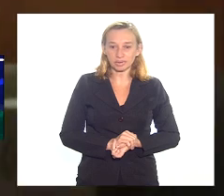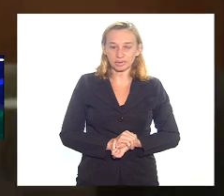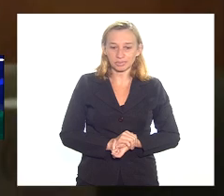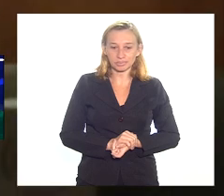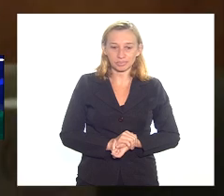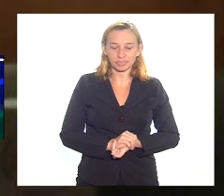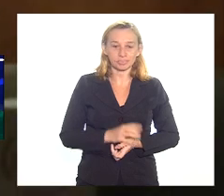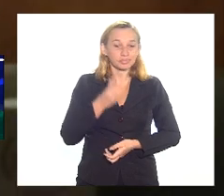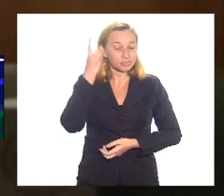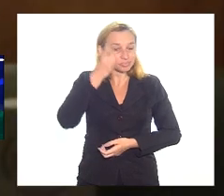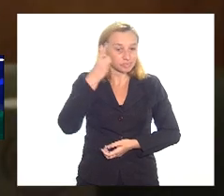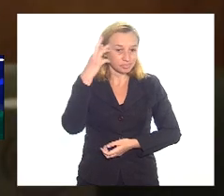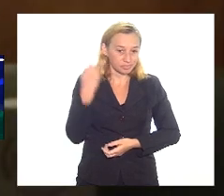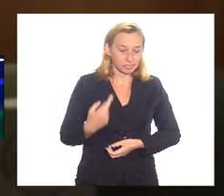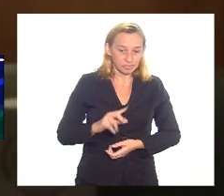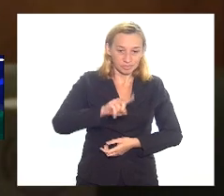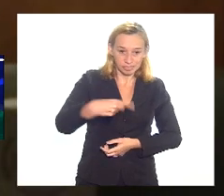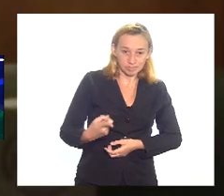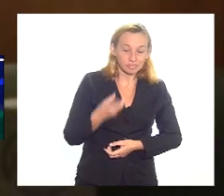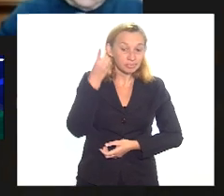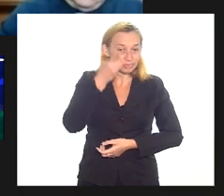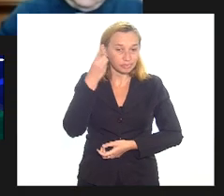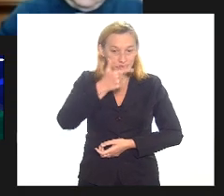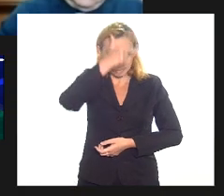Então, deputada Renata, em seguida, deputado Luiz Paulo.